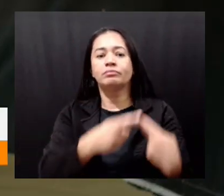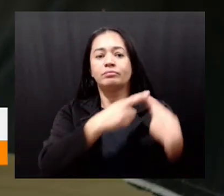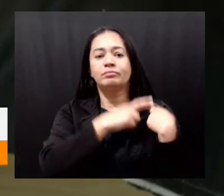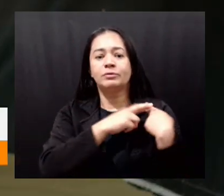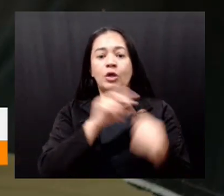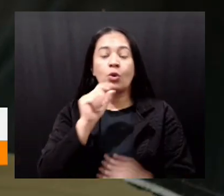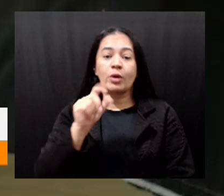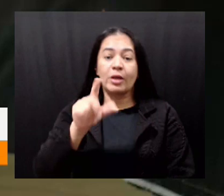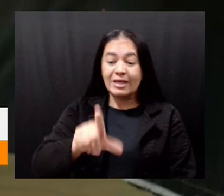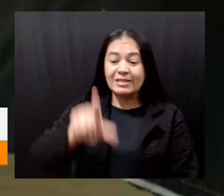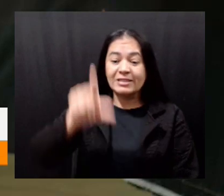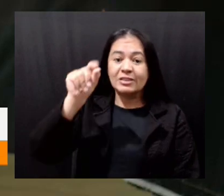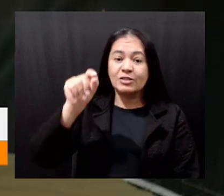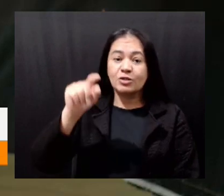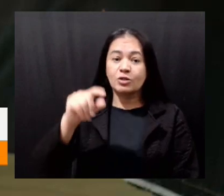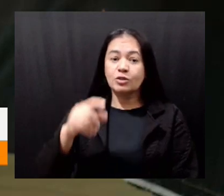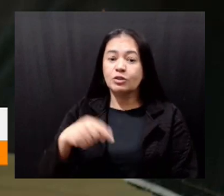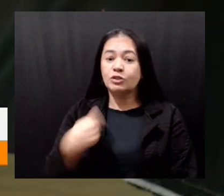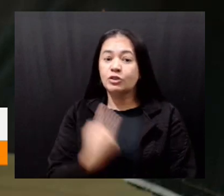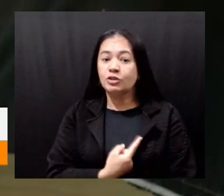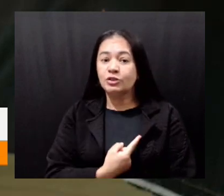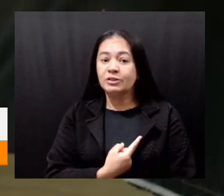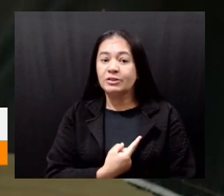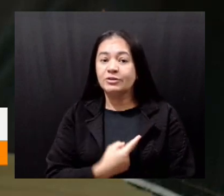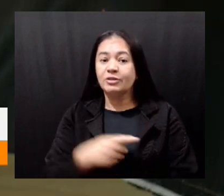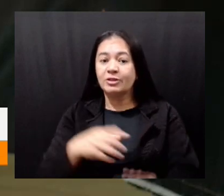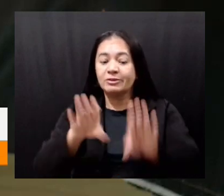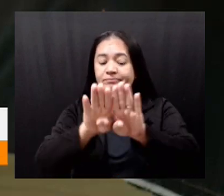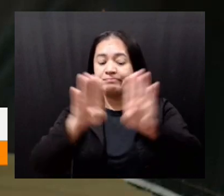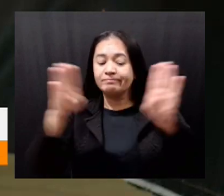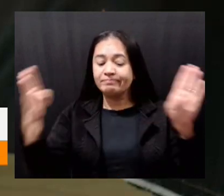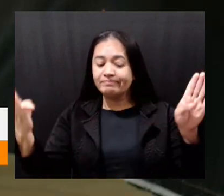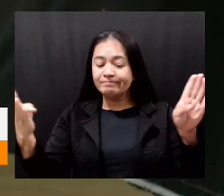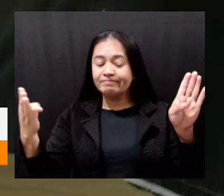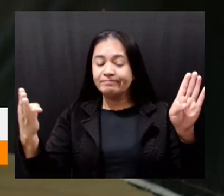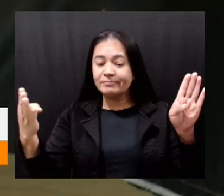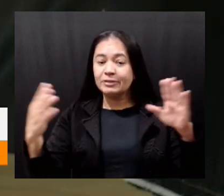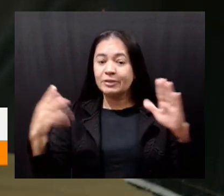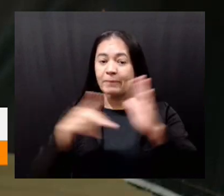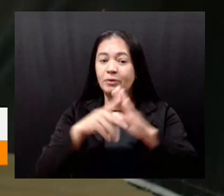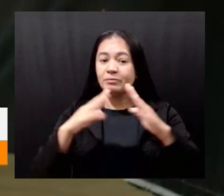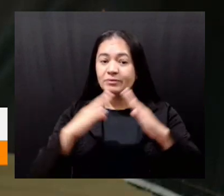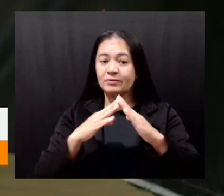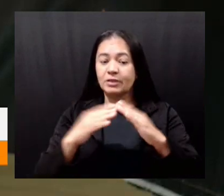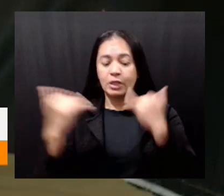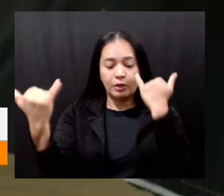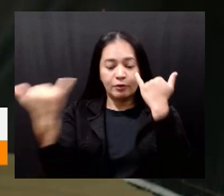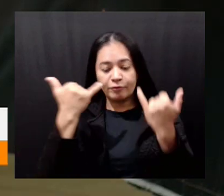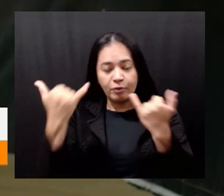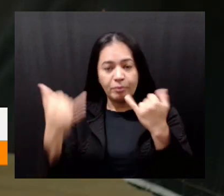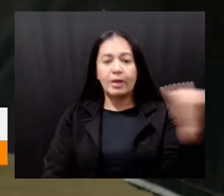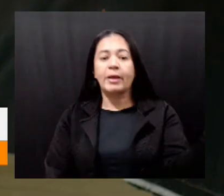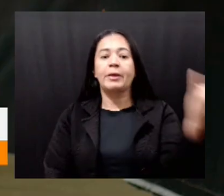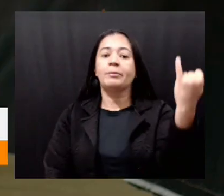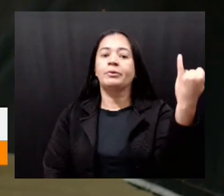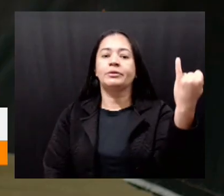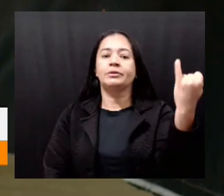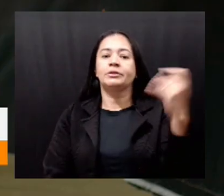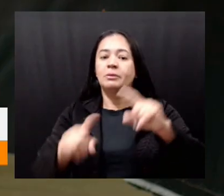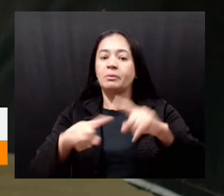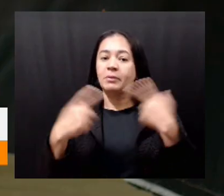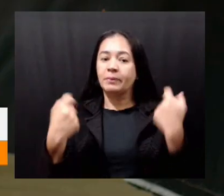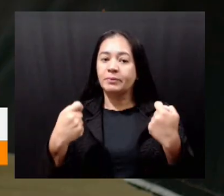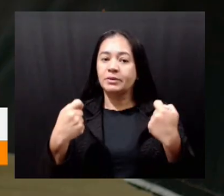quando a gente vai abrir essa porta, né, da nossa casa. A informação é essencial, gente, sim, mas ela precisa vir acompanhada de um filtro,